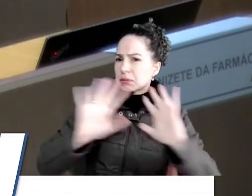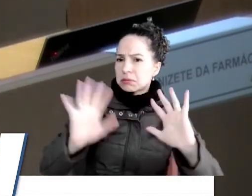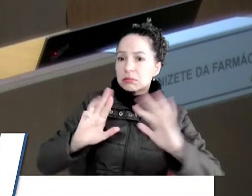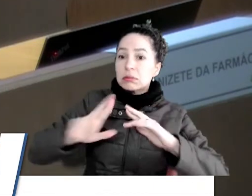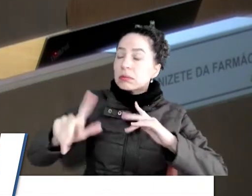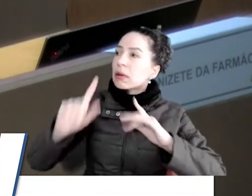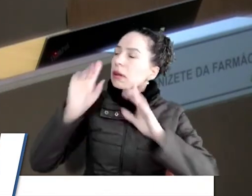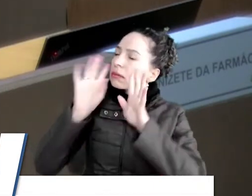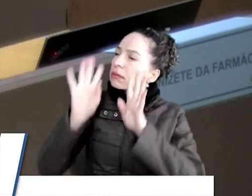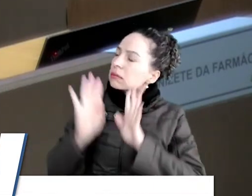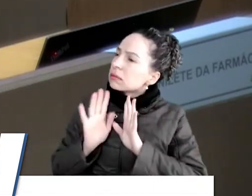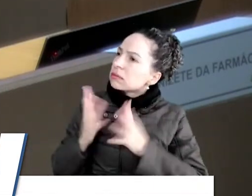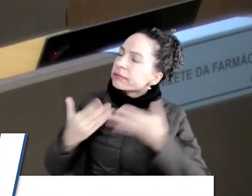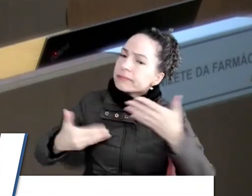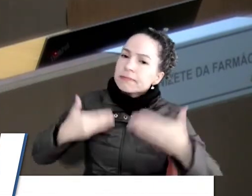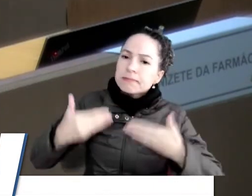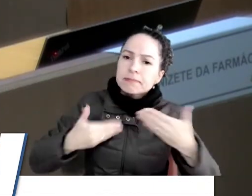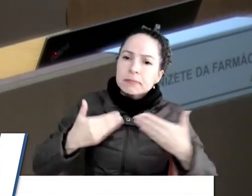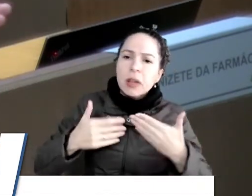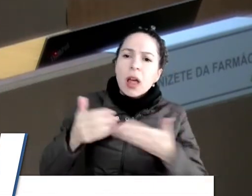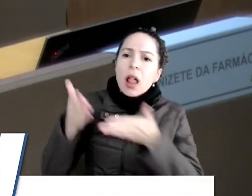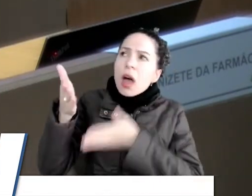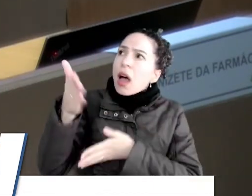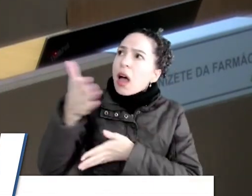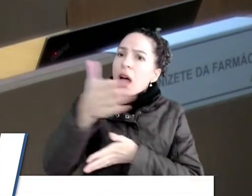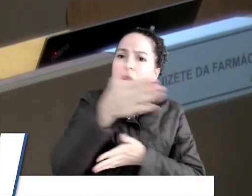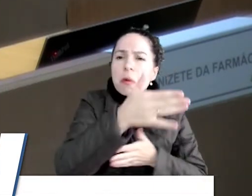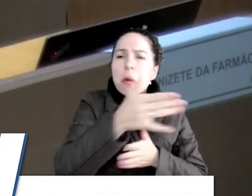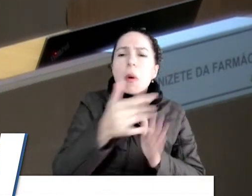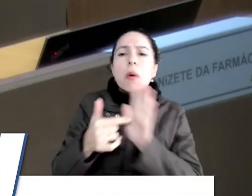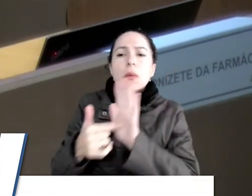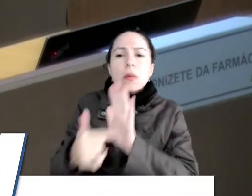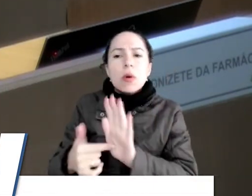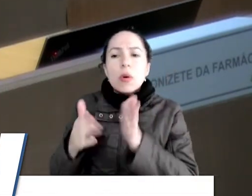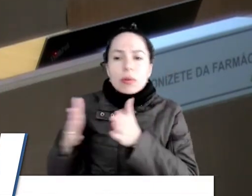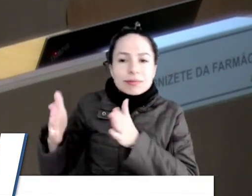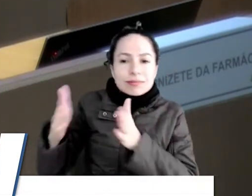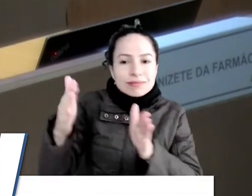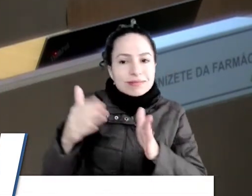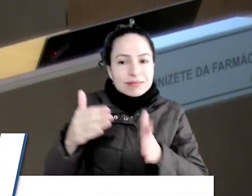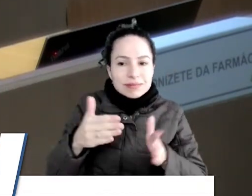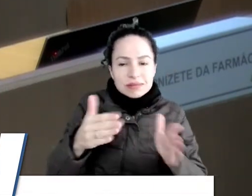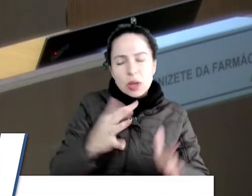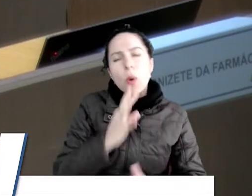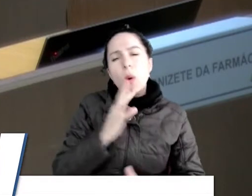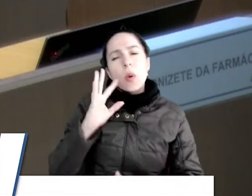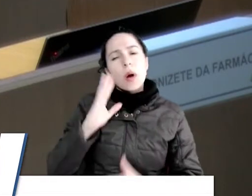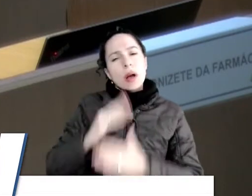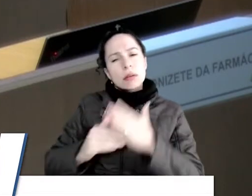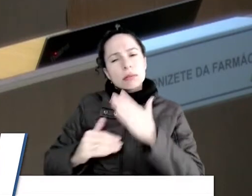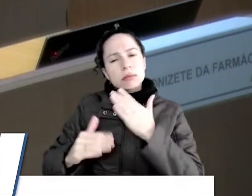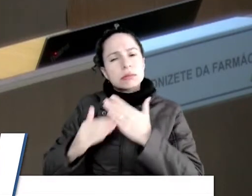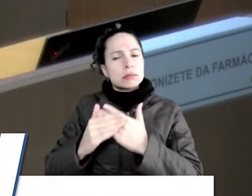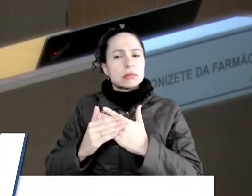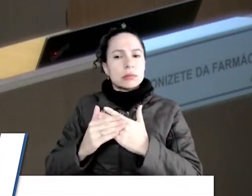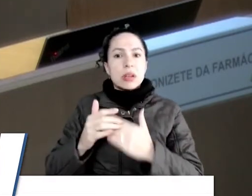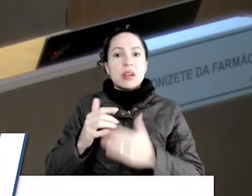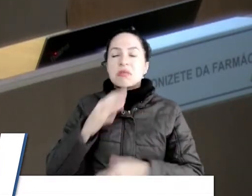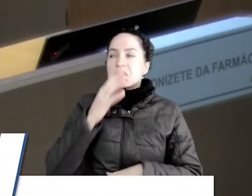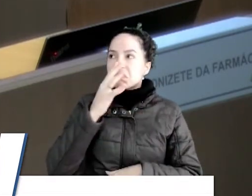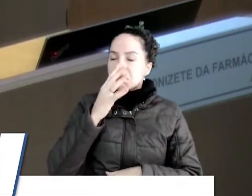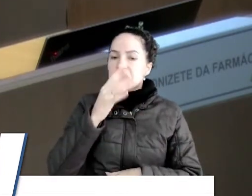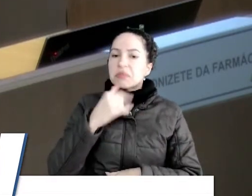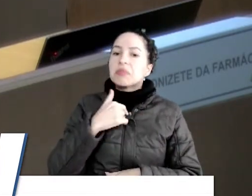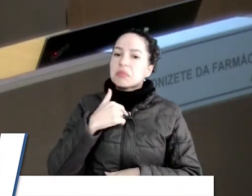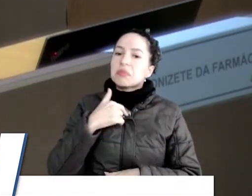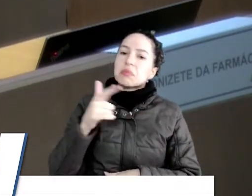atenção, levou nós conhecimento todos, mostrou os caminhos lá para a gente, que ele conhecia tudo, né? E realmente eu confirmo o que